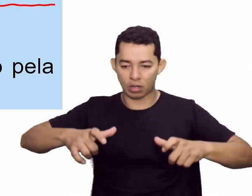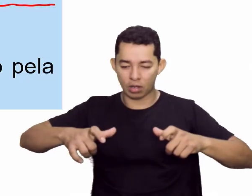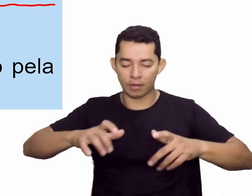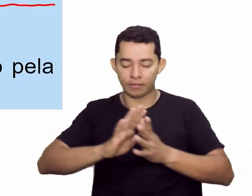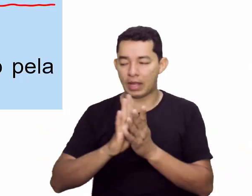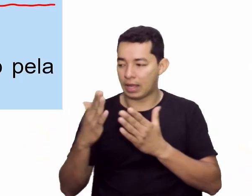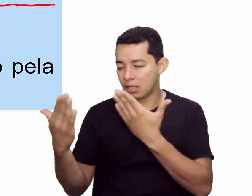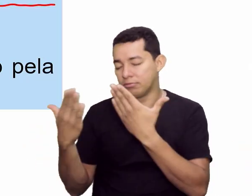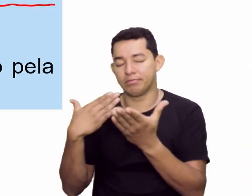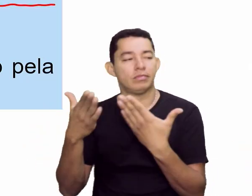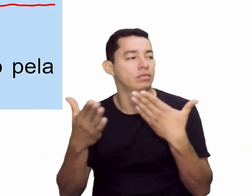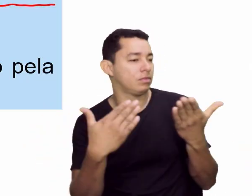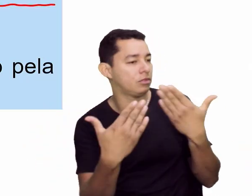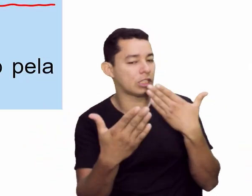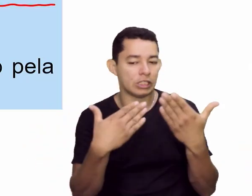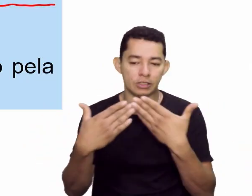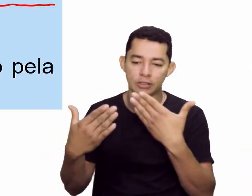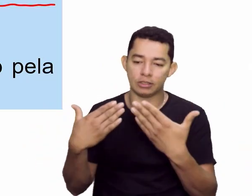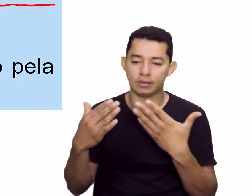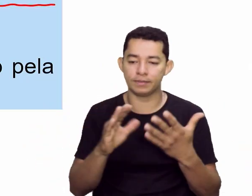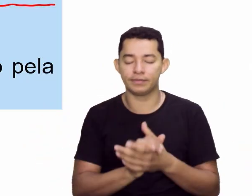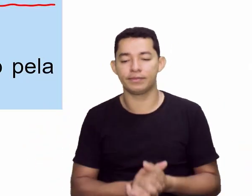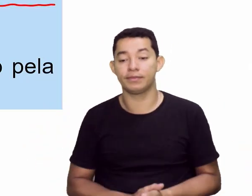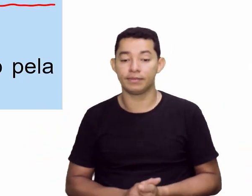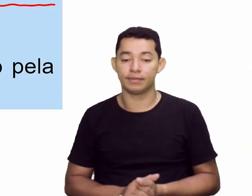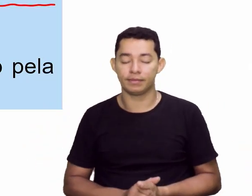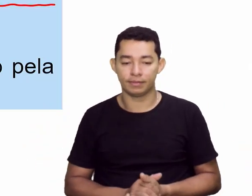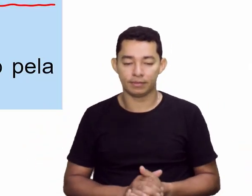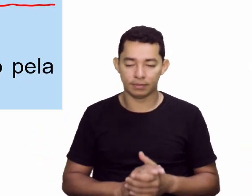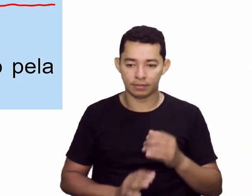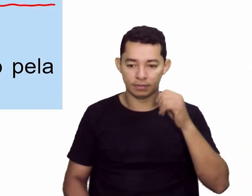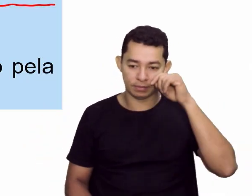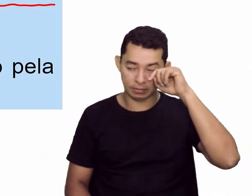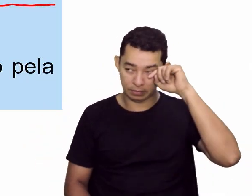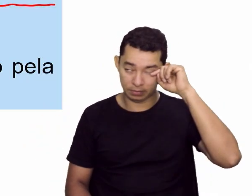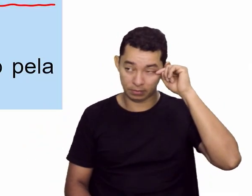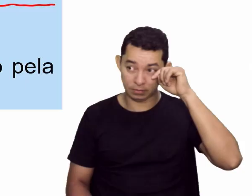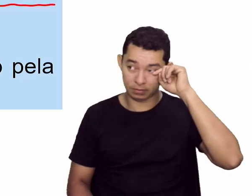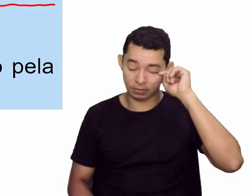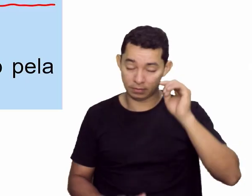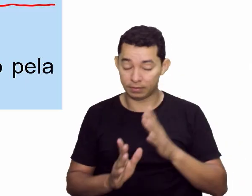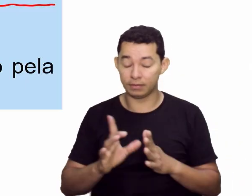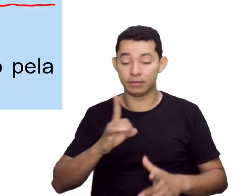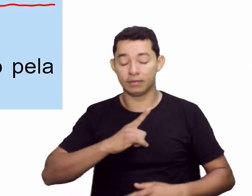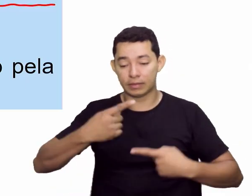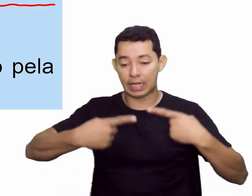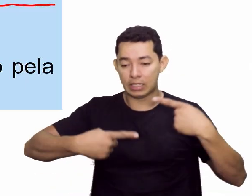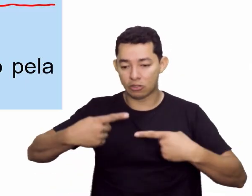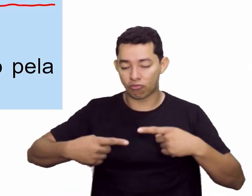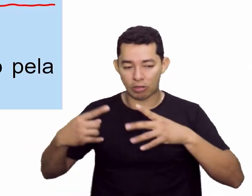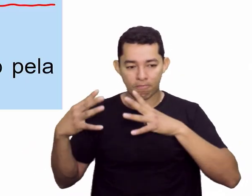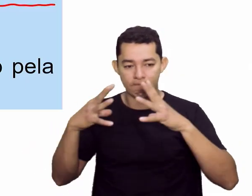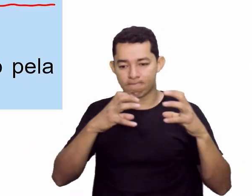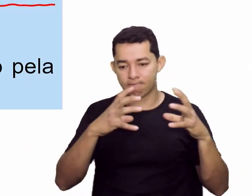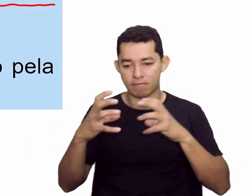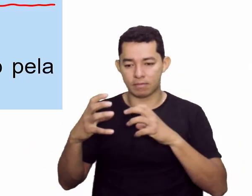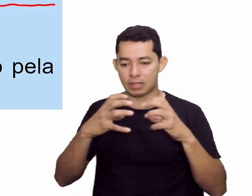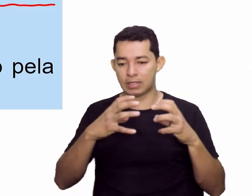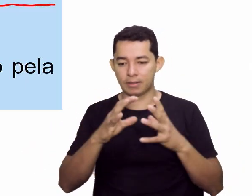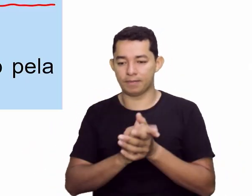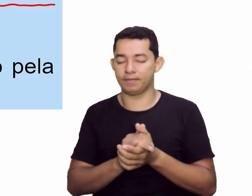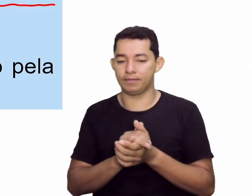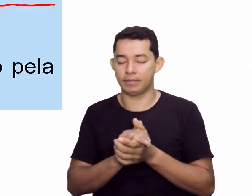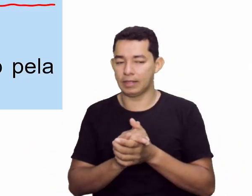Os personagens nas histórias lá, eles ficam dialogando, né? Até tem discussão, tem briga, né?